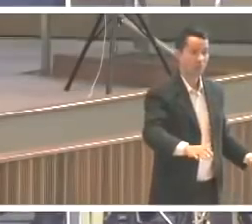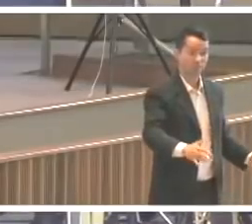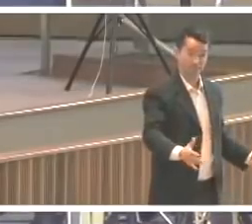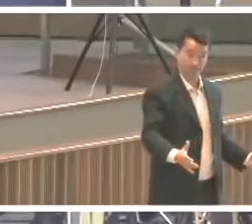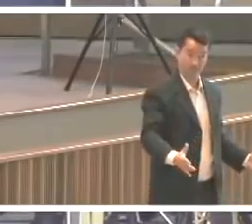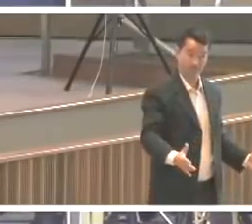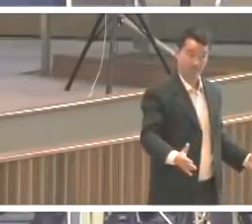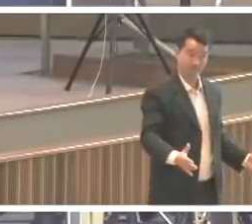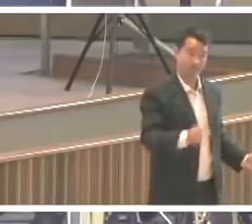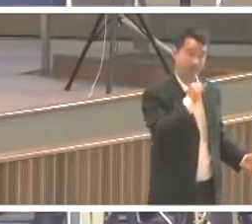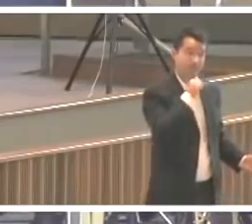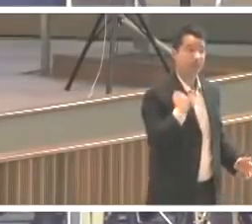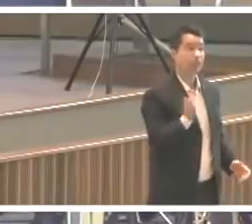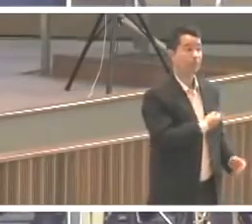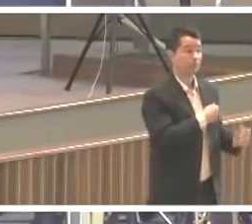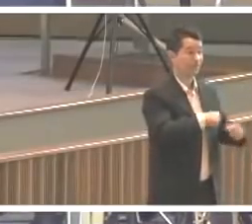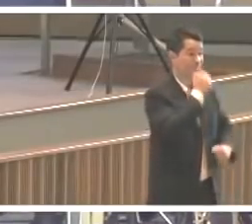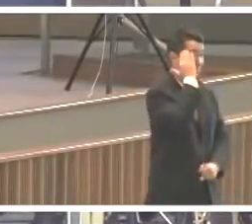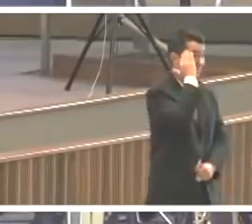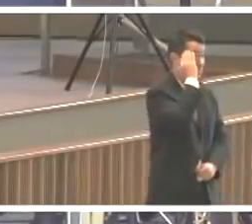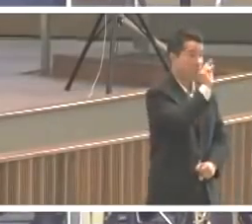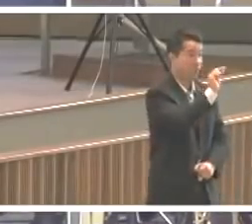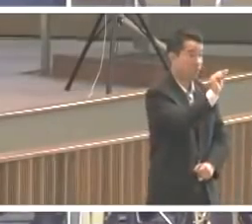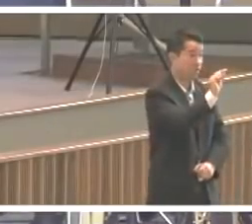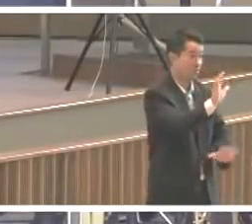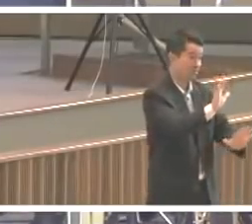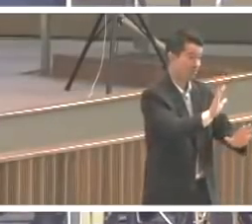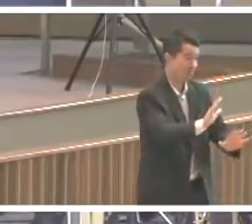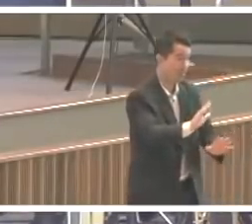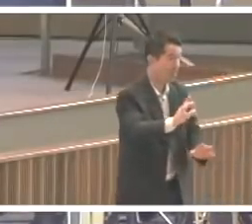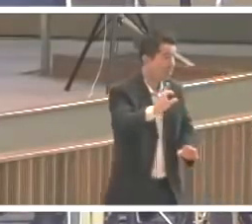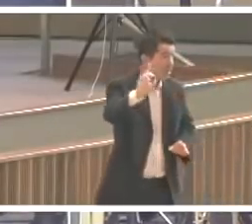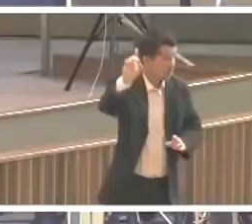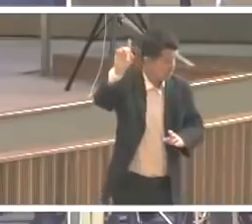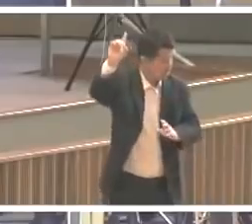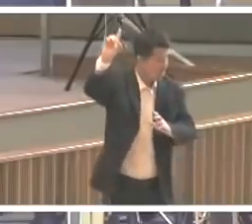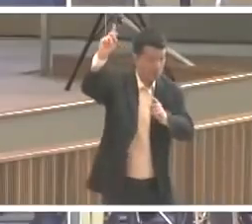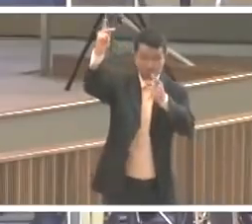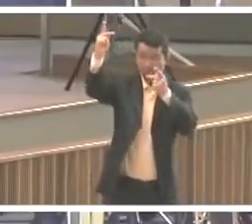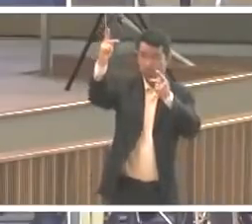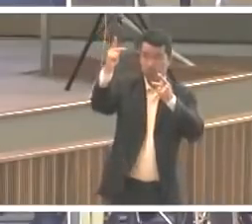primeira coisa que ela pede de nós é discernimento.